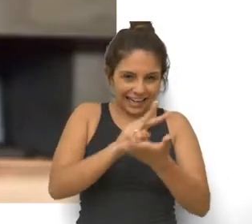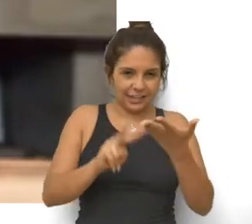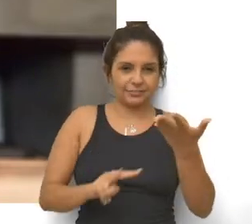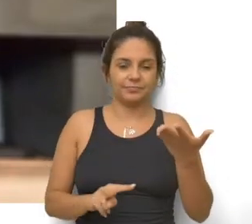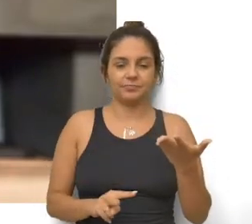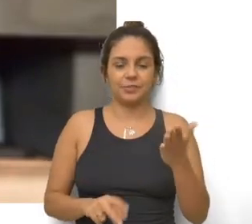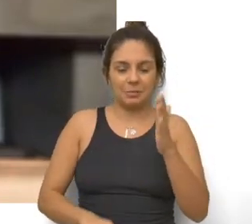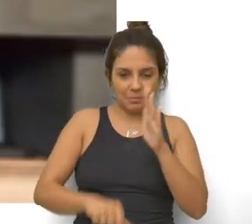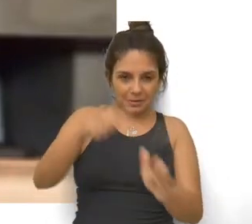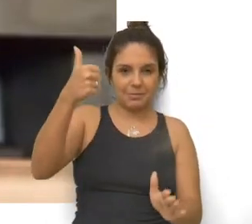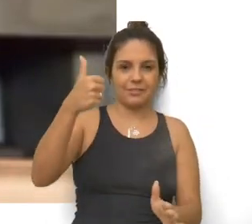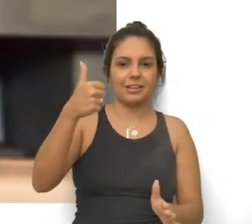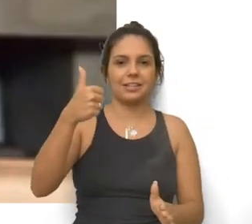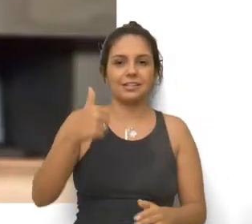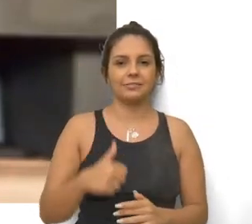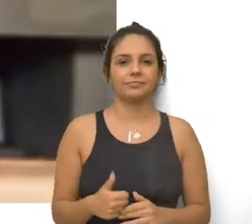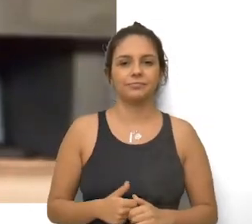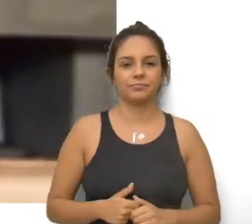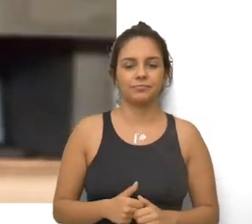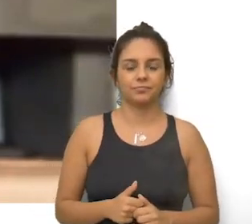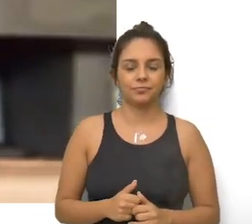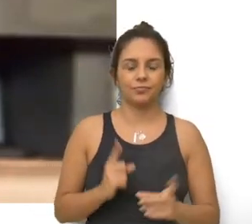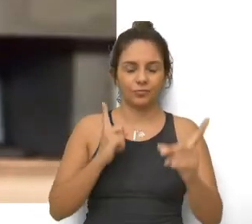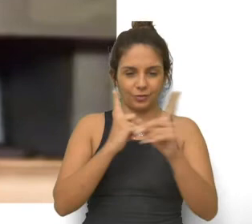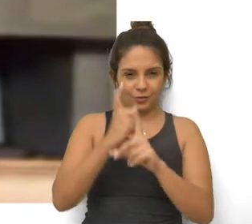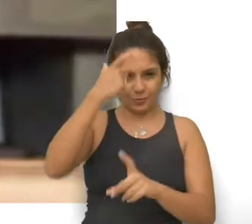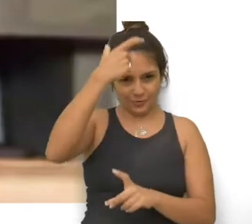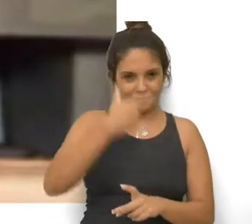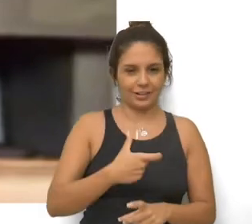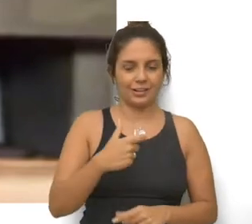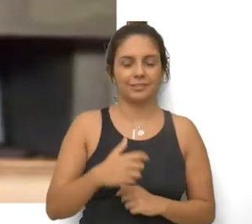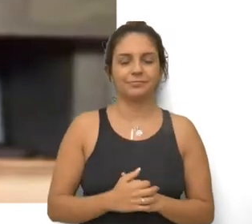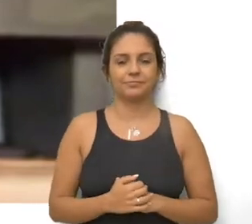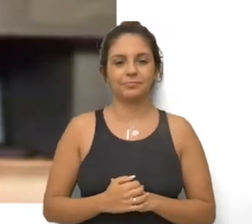como se fosse a primeira vez e encontrar aquele personagem de novo.